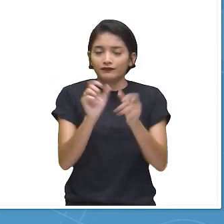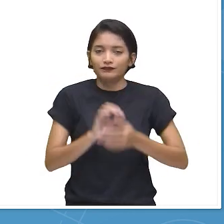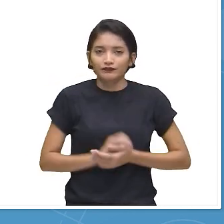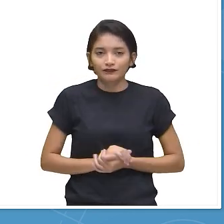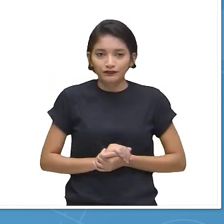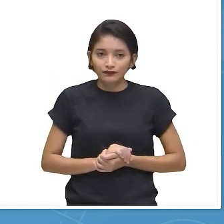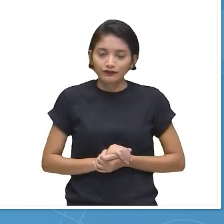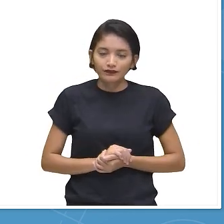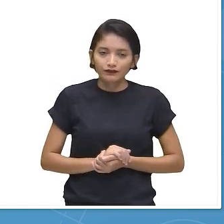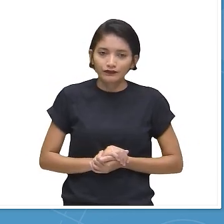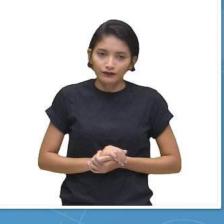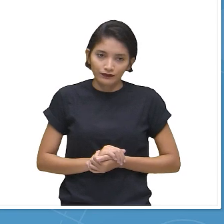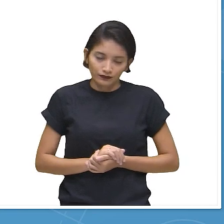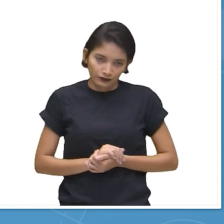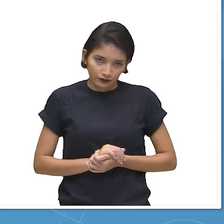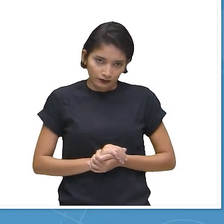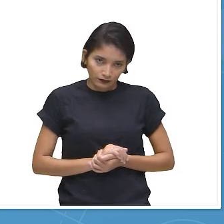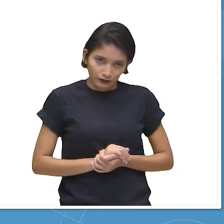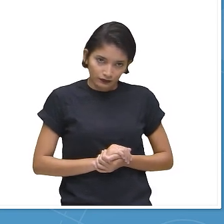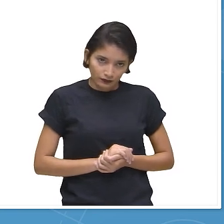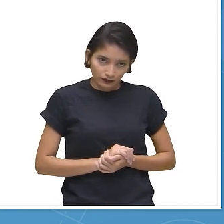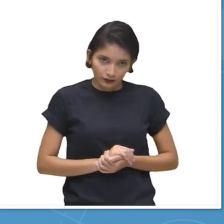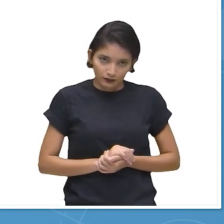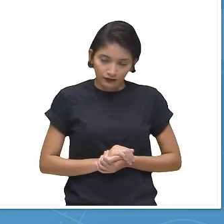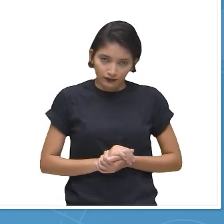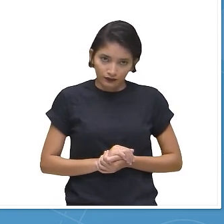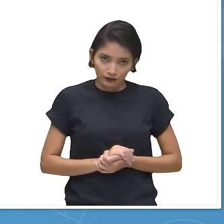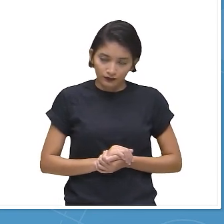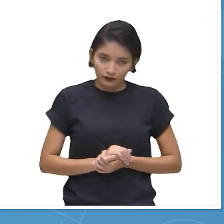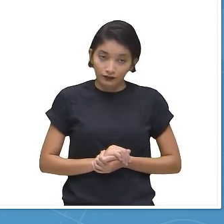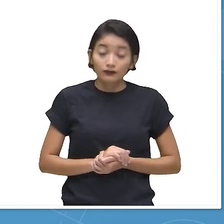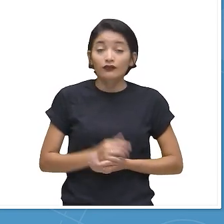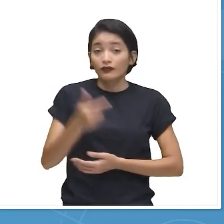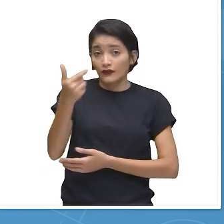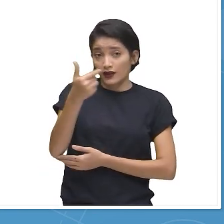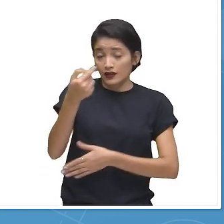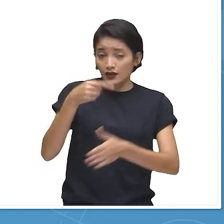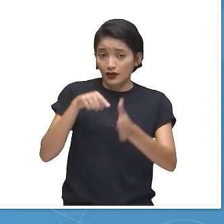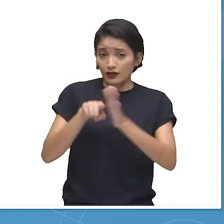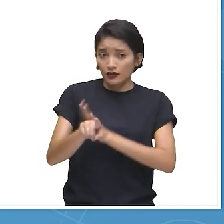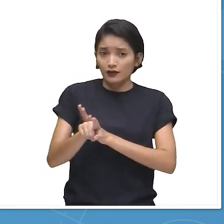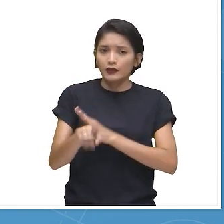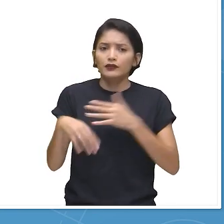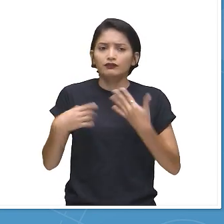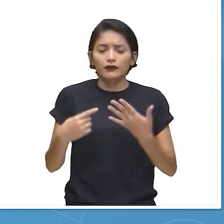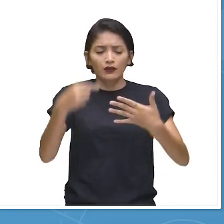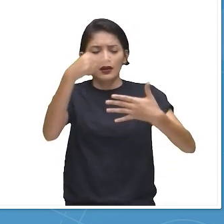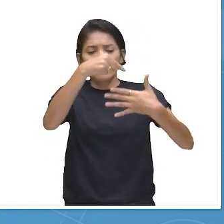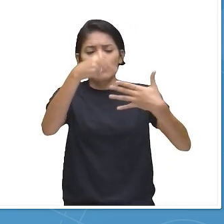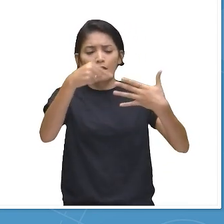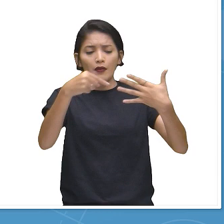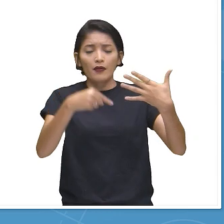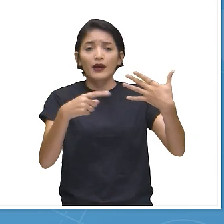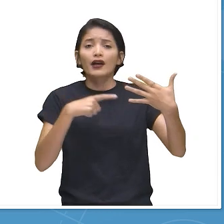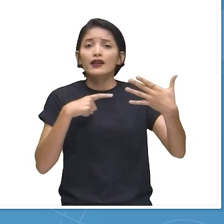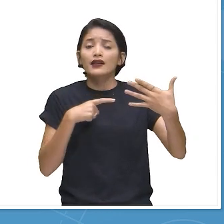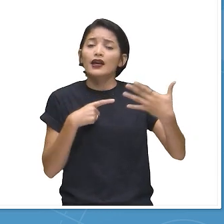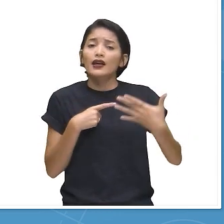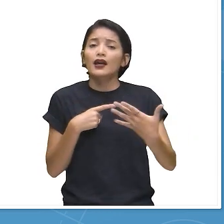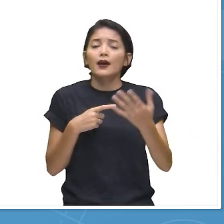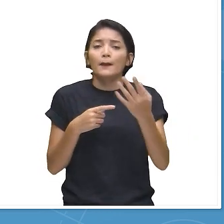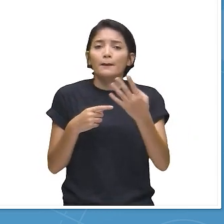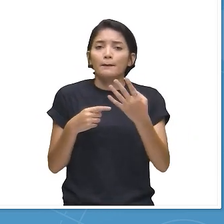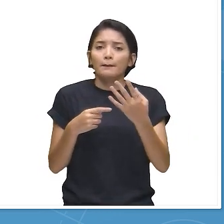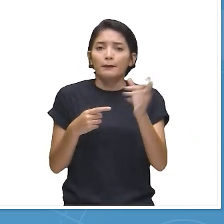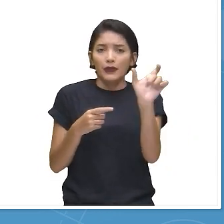bem. Temos a questão número 2? Questão número 2. Nas alternativas a seguir, há apenas palavras com 4 ou